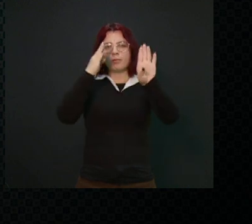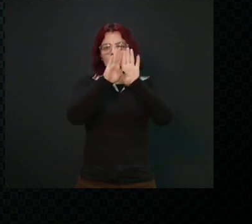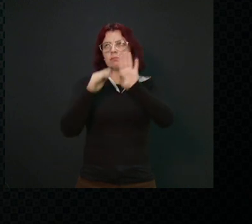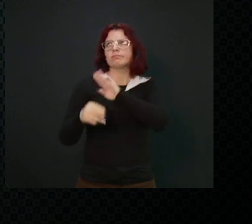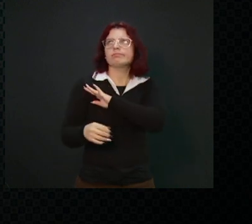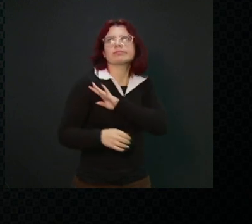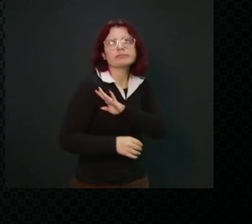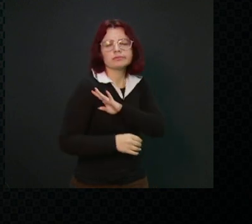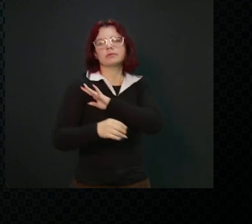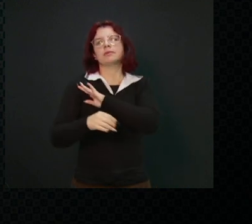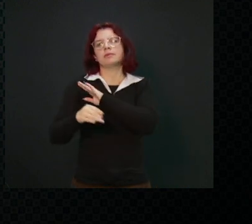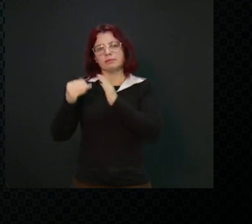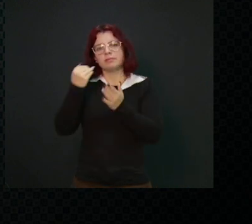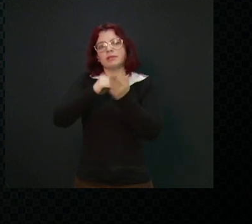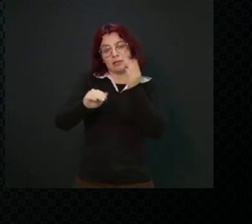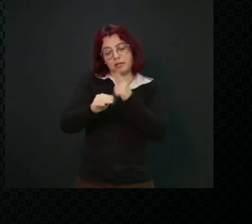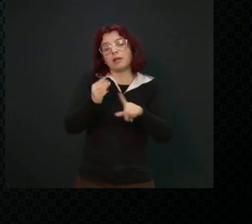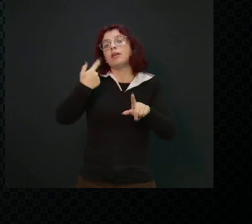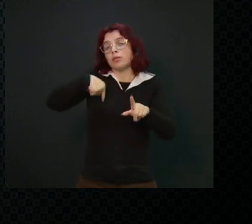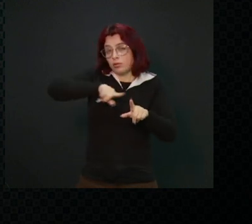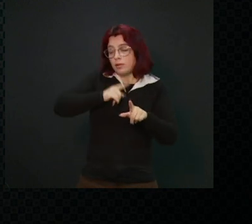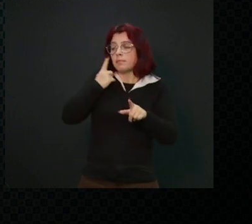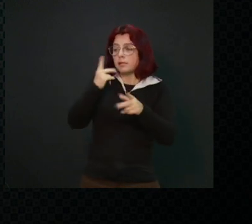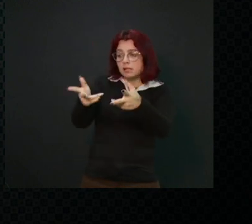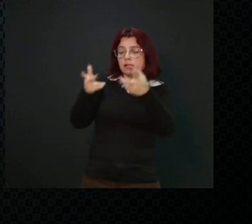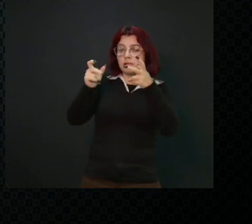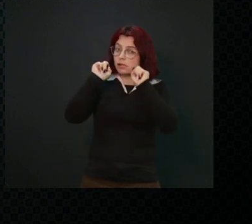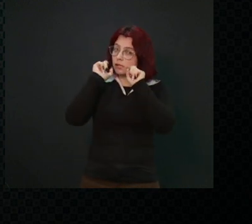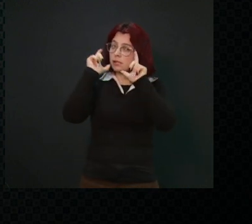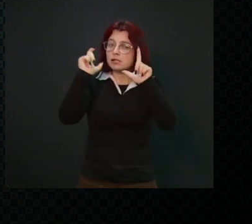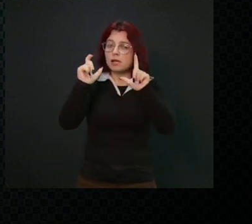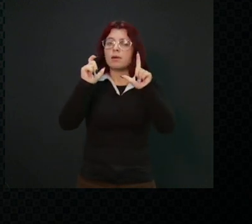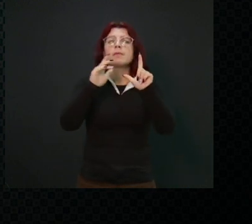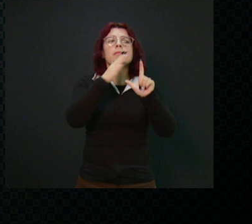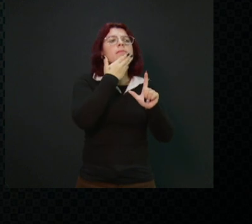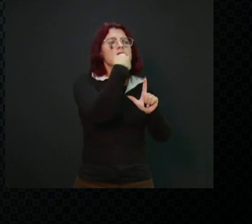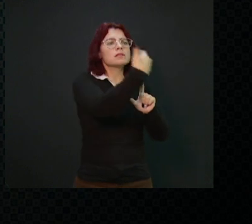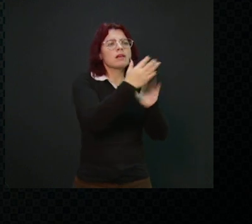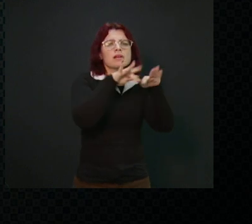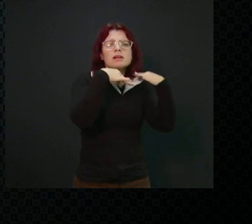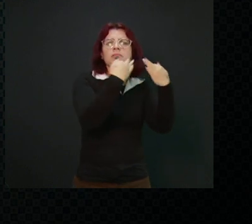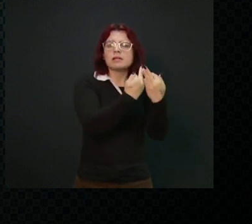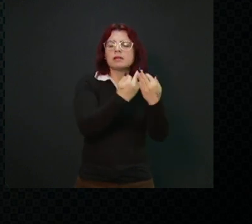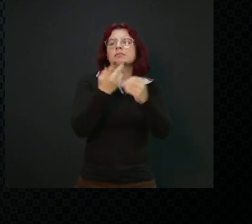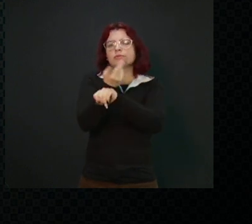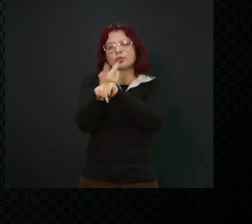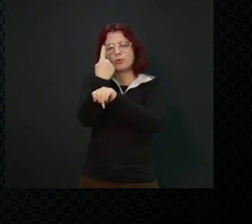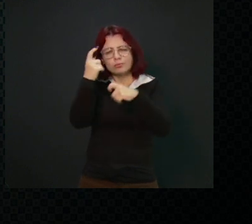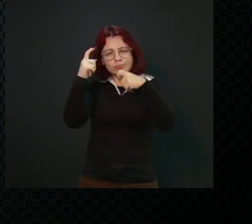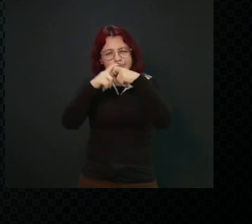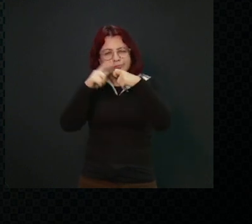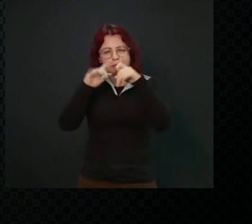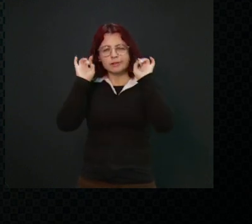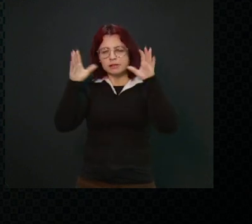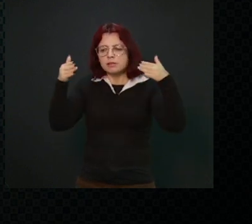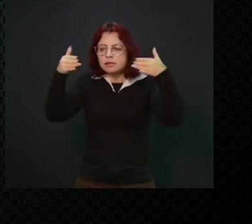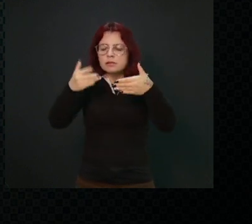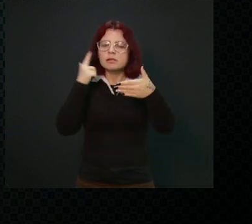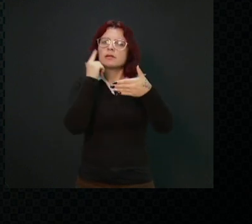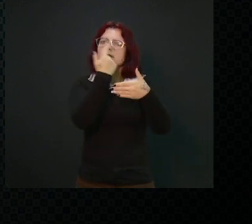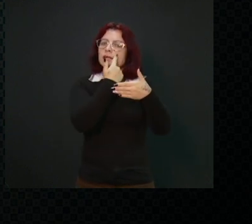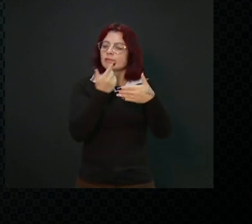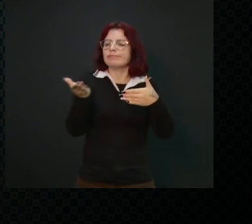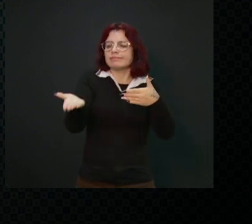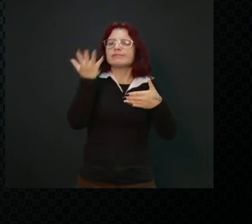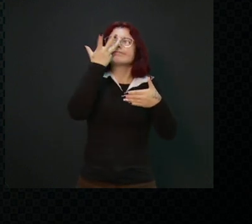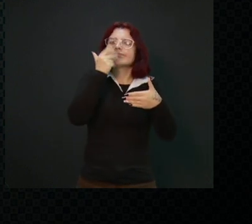amigo. É algo para ficar atento e pedir para que a mãe, né, a família, procure um oftalmologista, porque possivelmente essa criança já